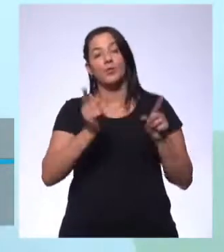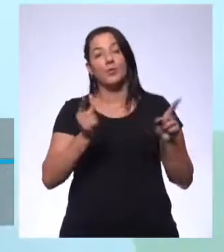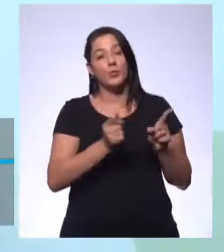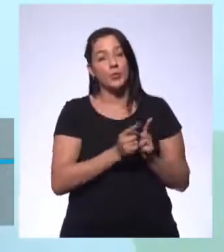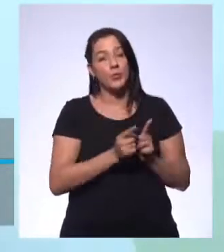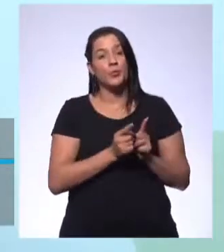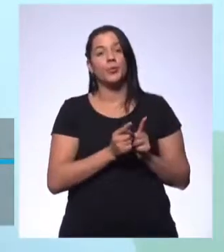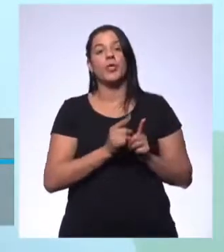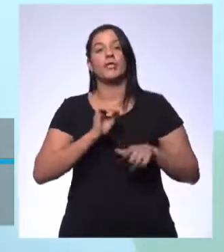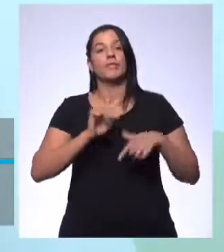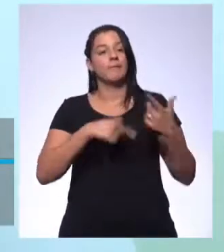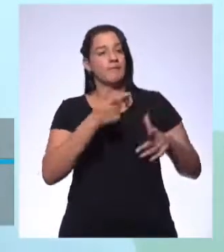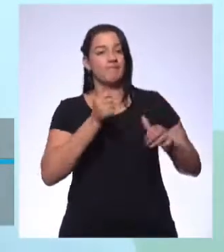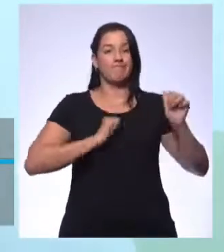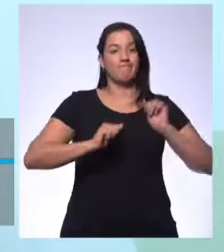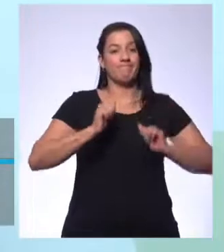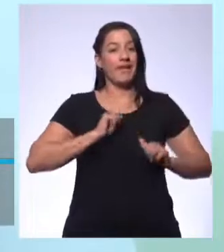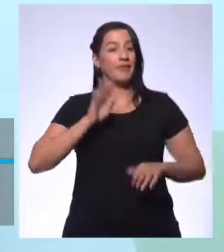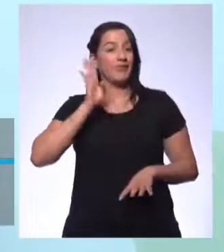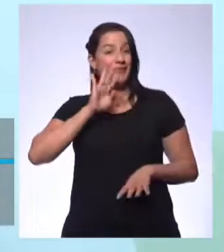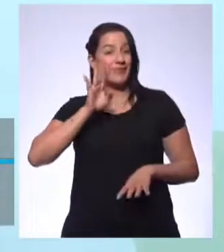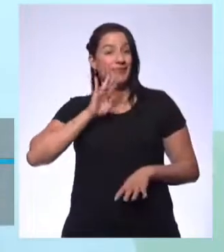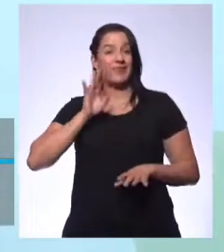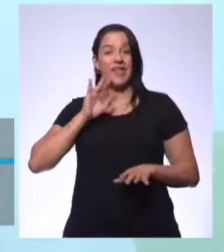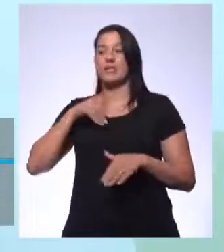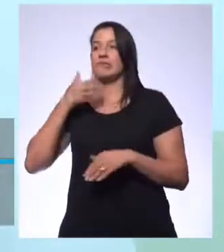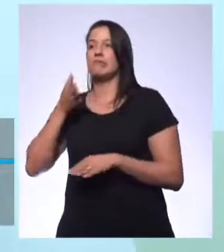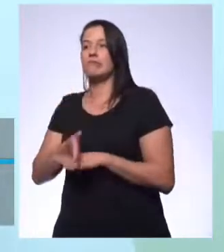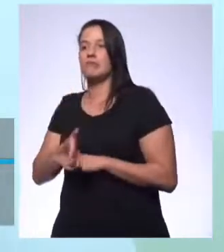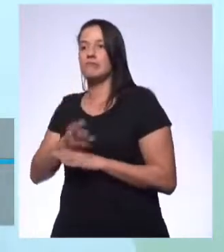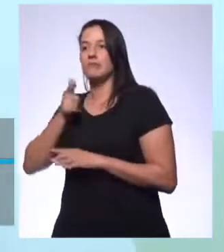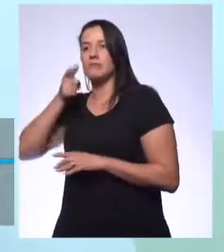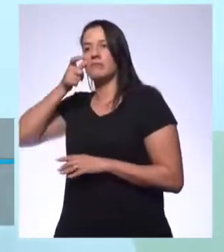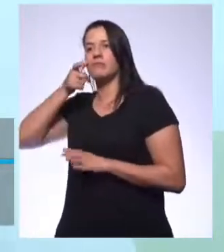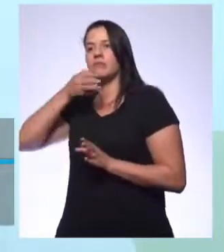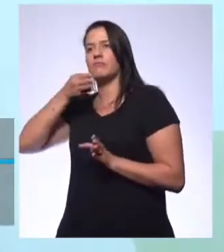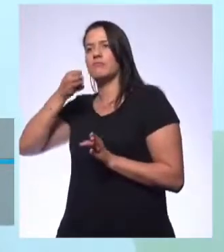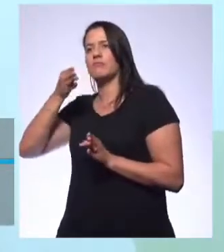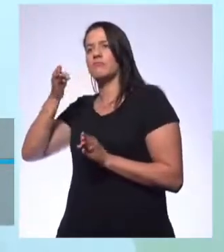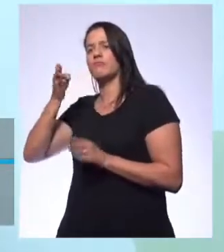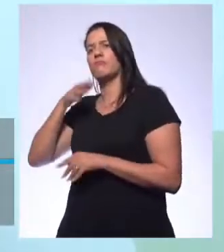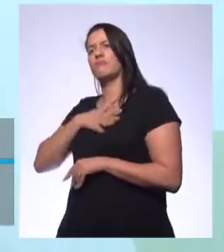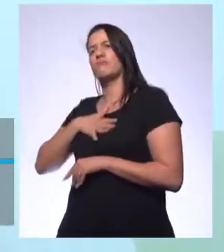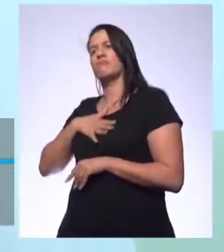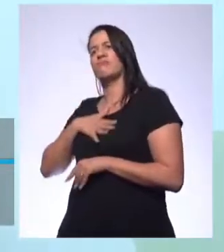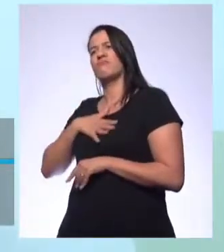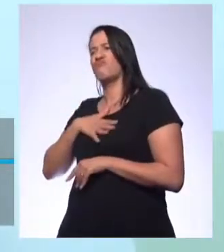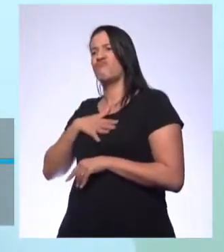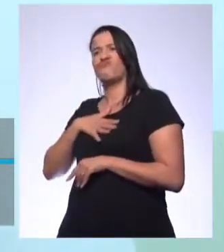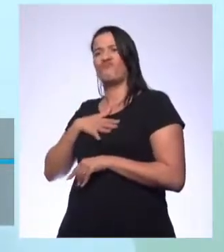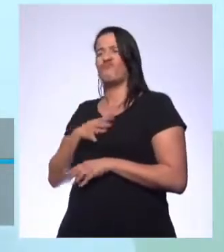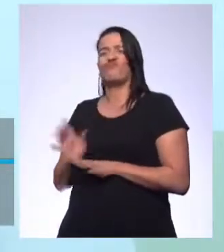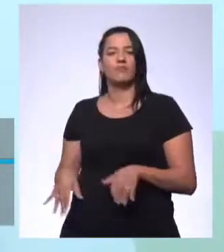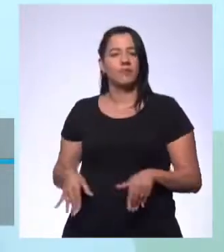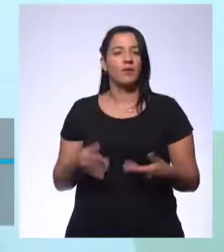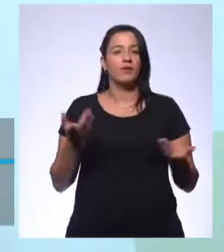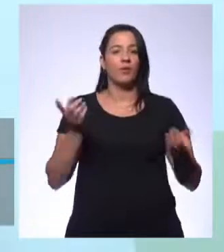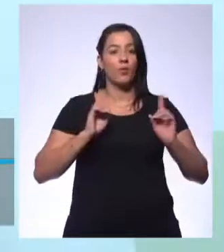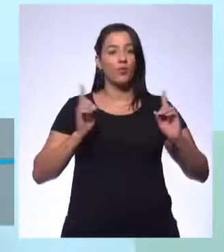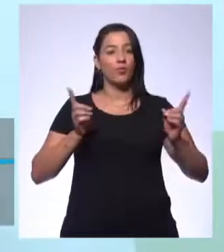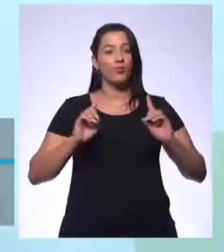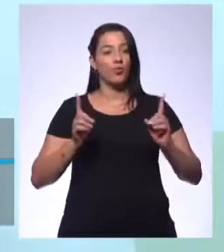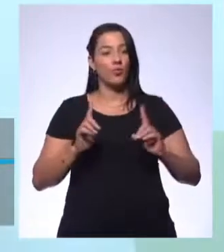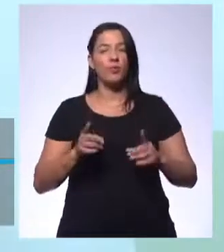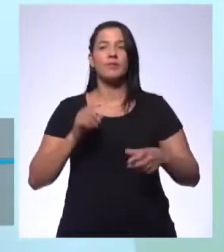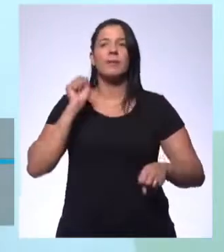trouxe aquela expectativa de que o filme seria maravilhoso. E quando você chega no filme, que você realmente foi apreciar, né? Então, quando se dá essa relação da gente